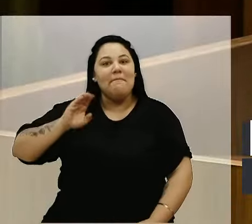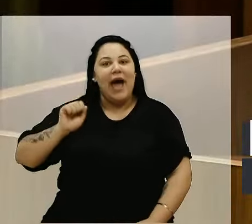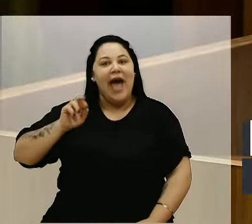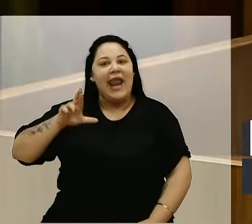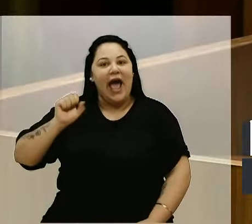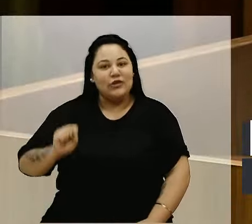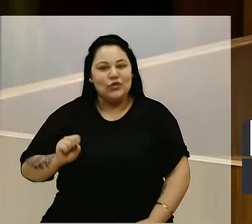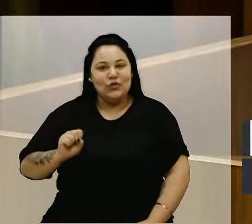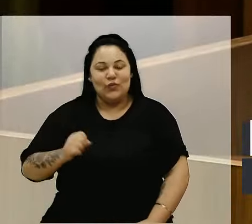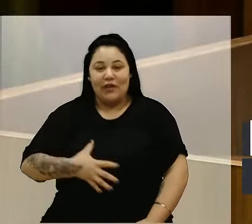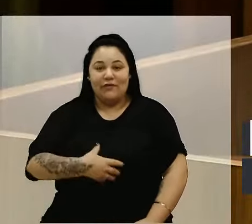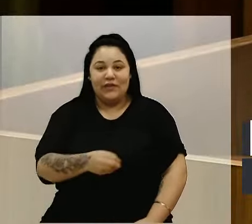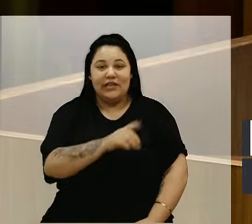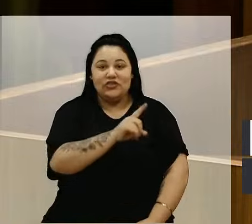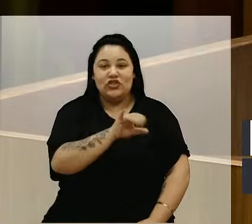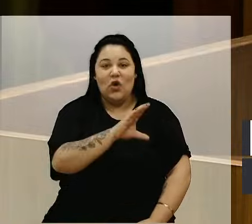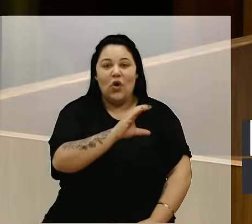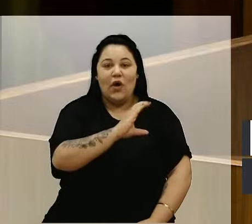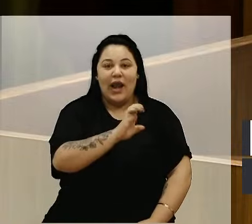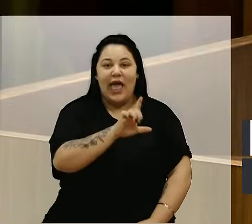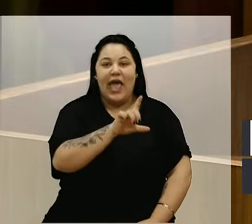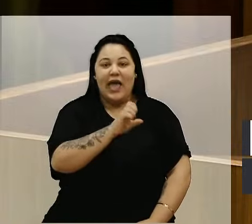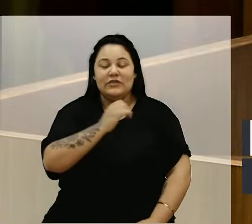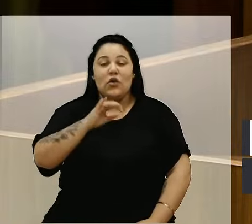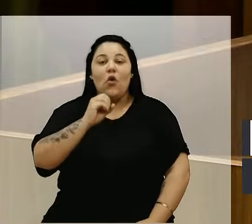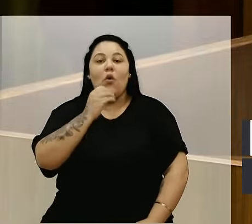Dioclésio Ferreira da Silva, falecida em